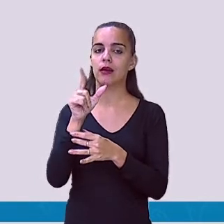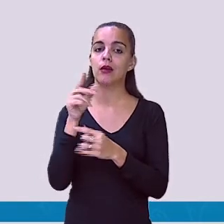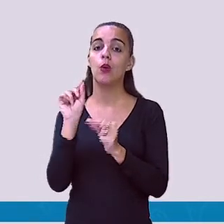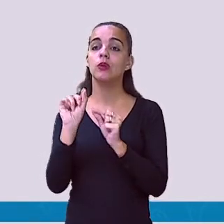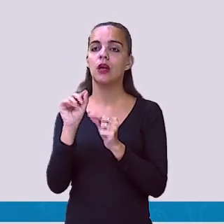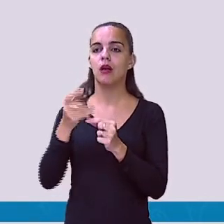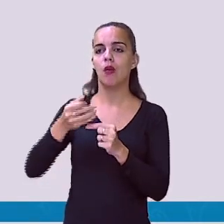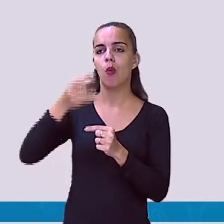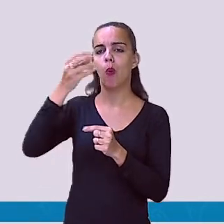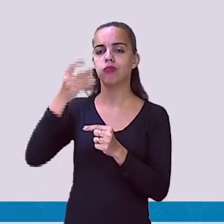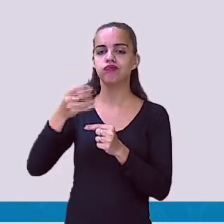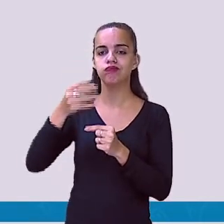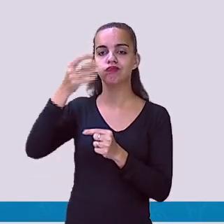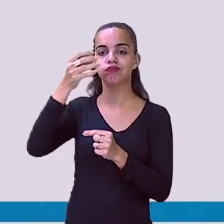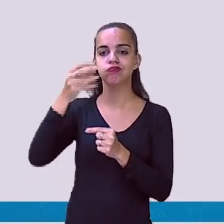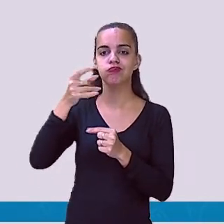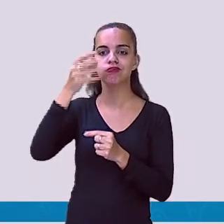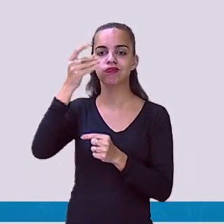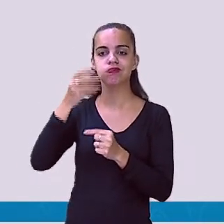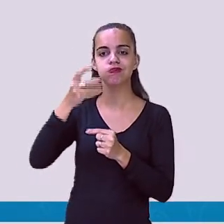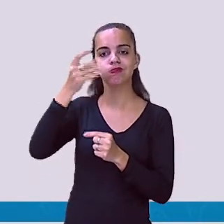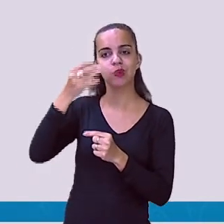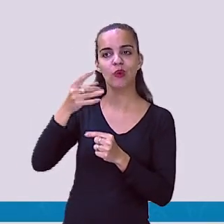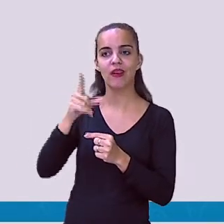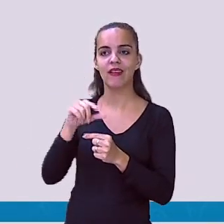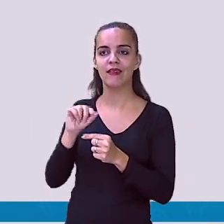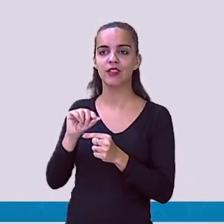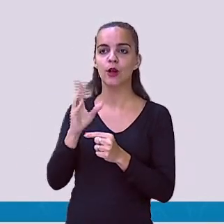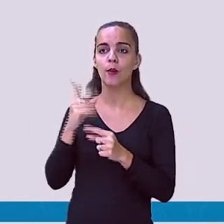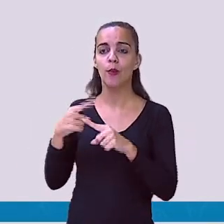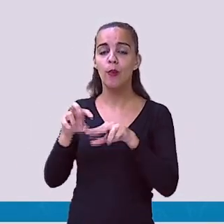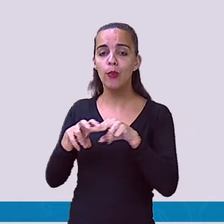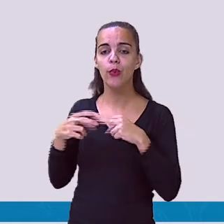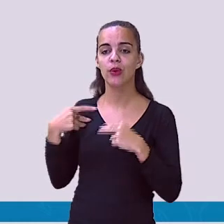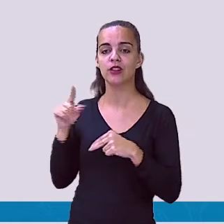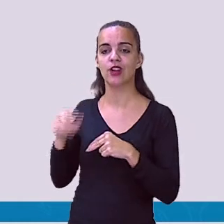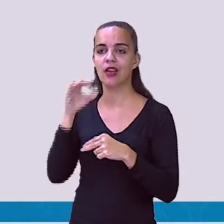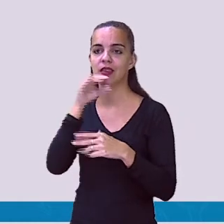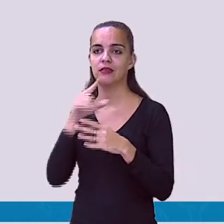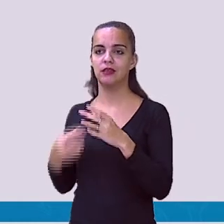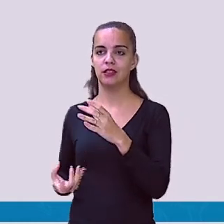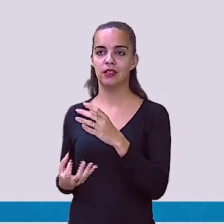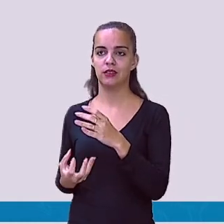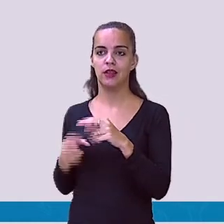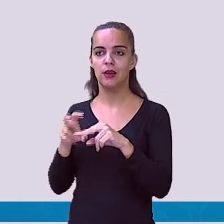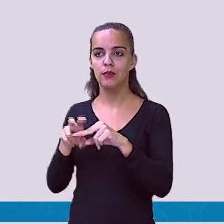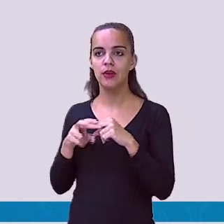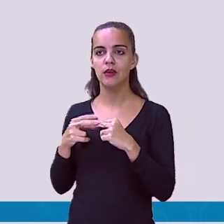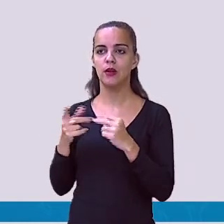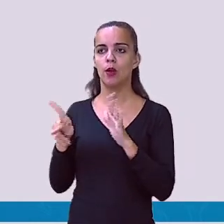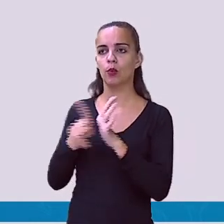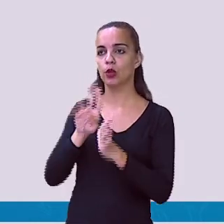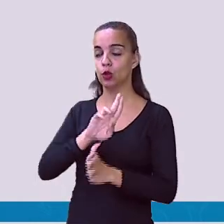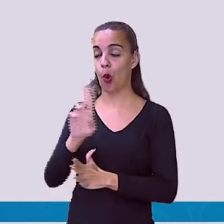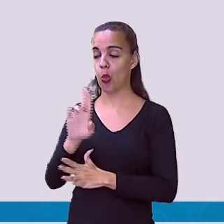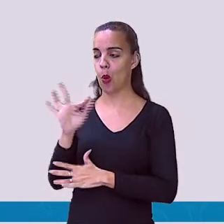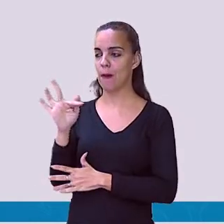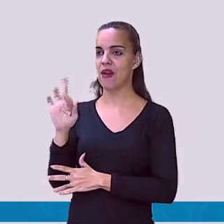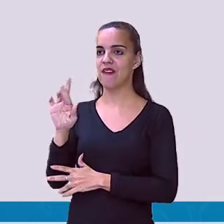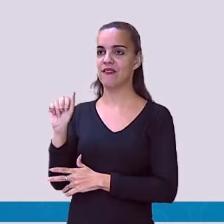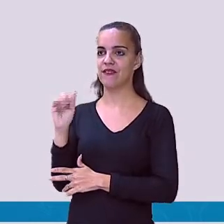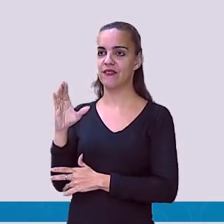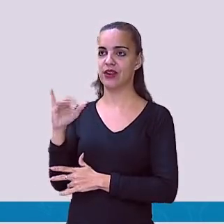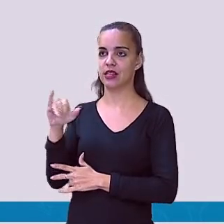porque eles têm diferentes pontos de ebulição. E é exatamente isso que faz a destilação fracionada acontecer e